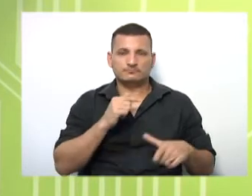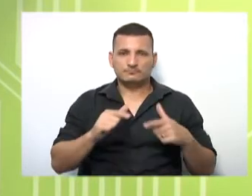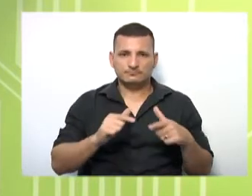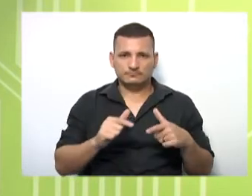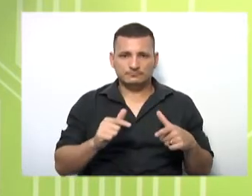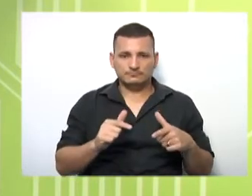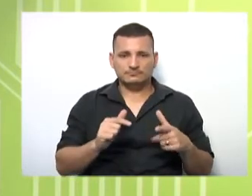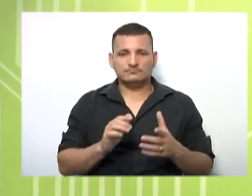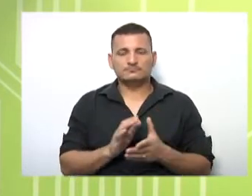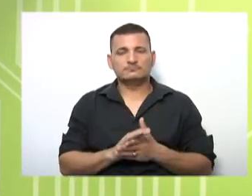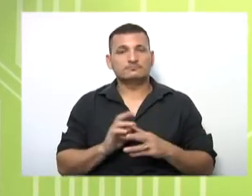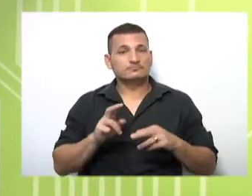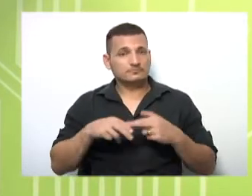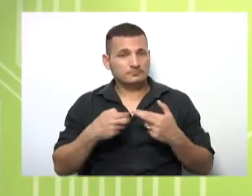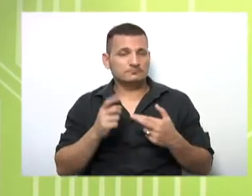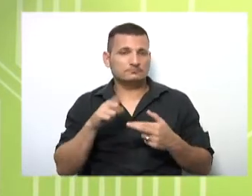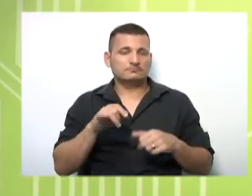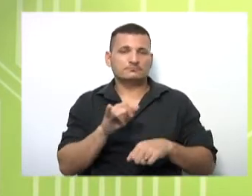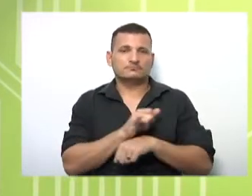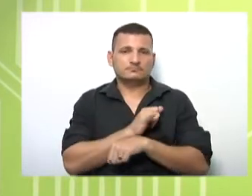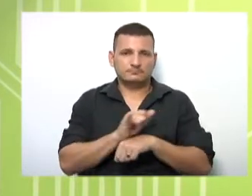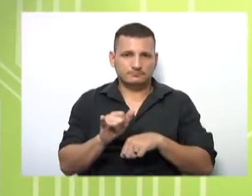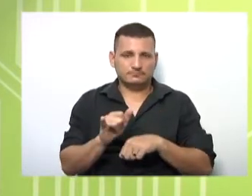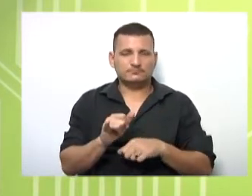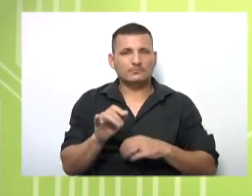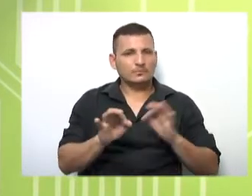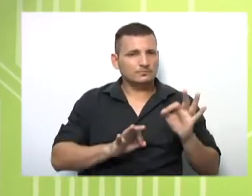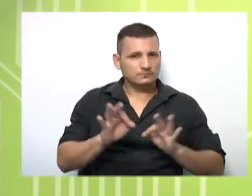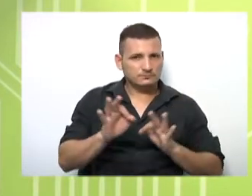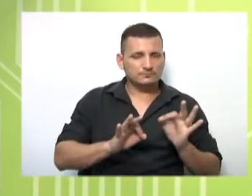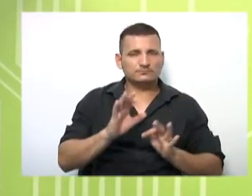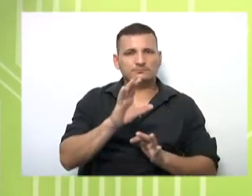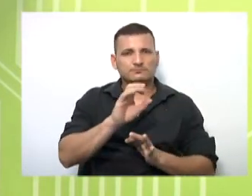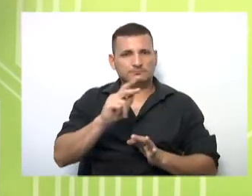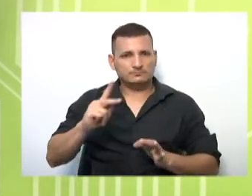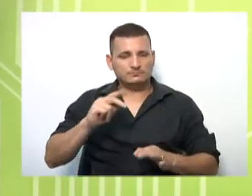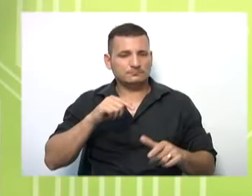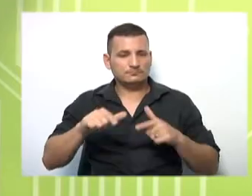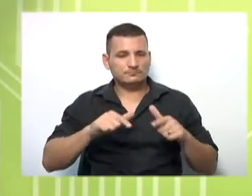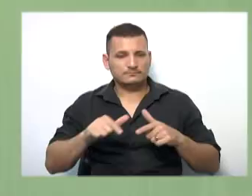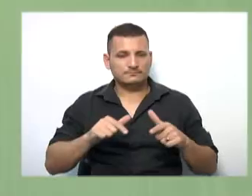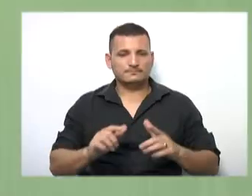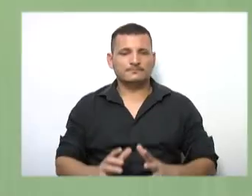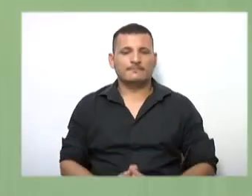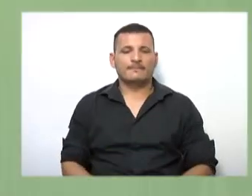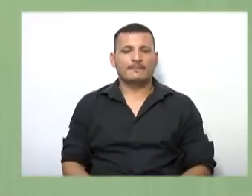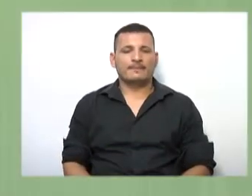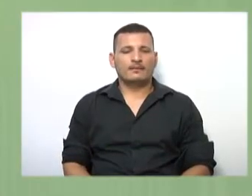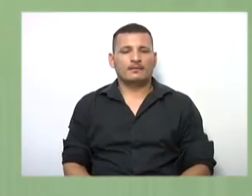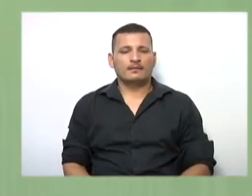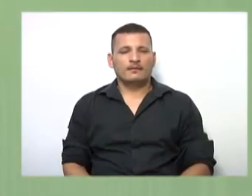trabalho. Por isso é estratégico a organização em cooperativas de trabalho.